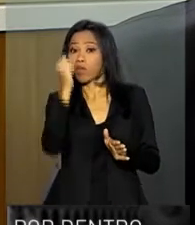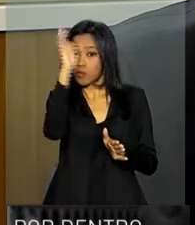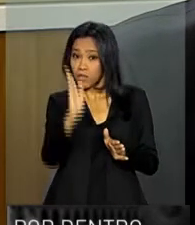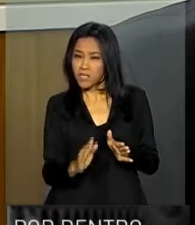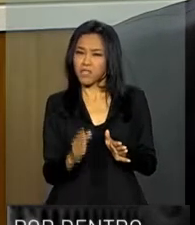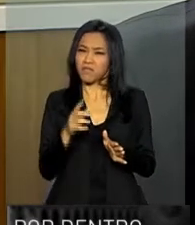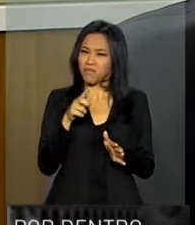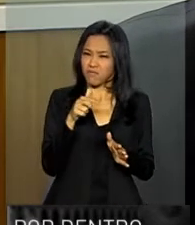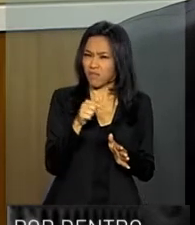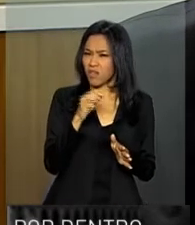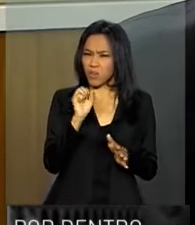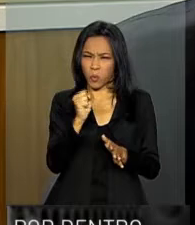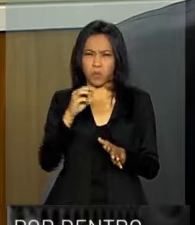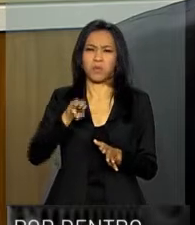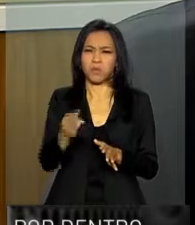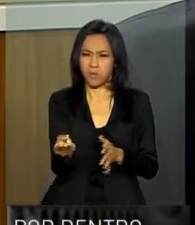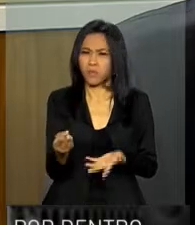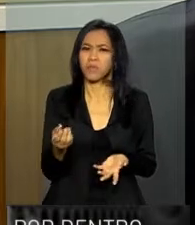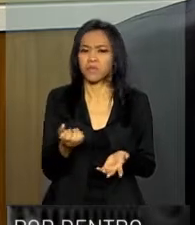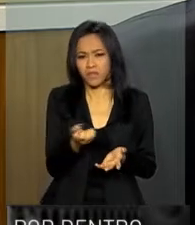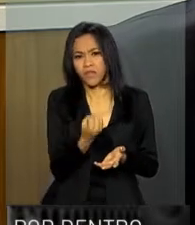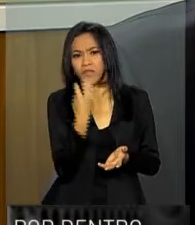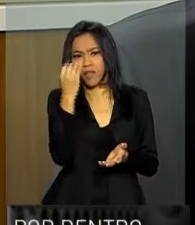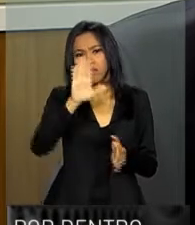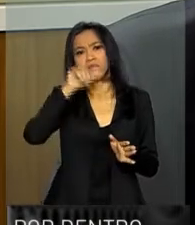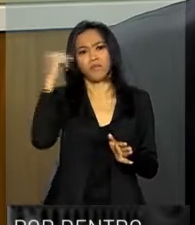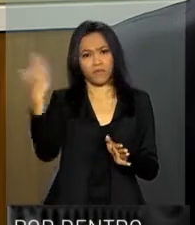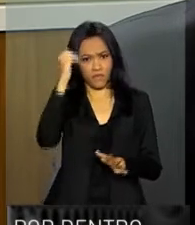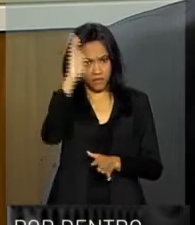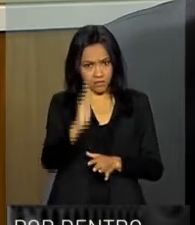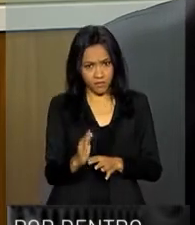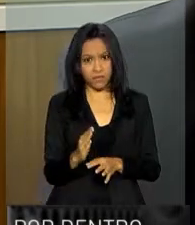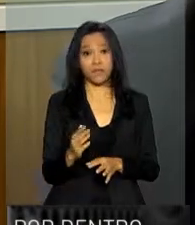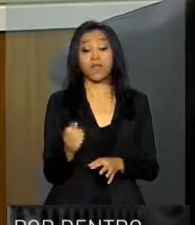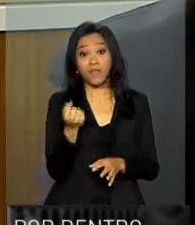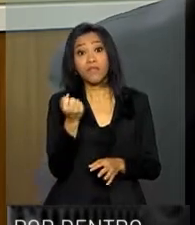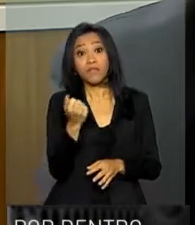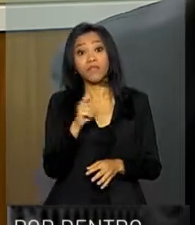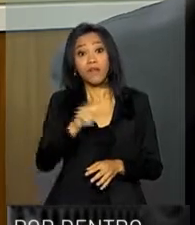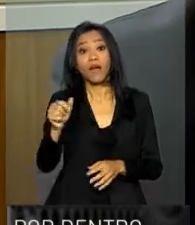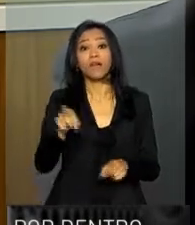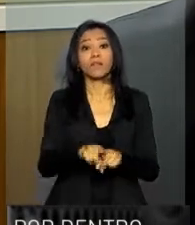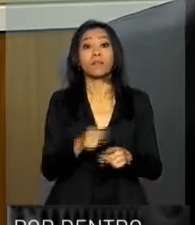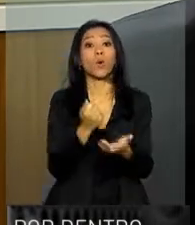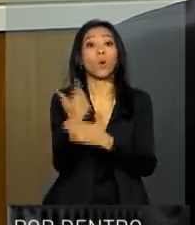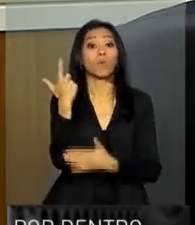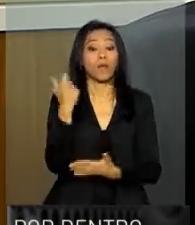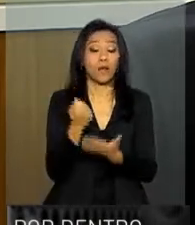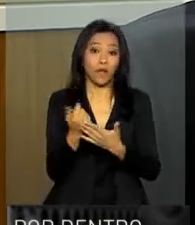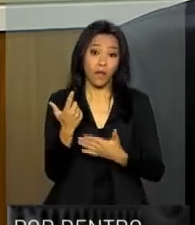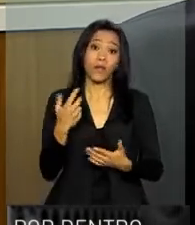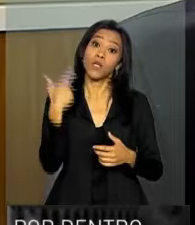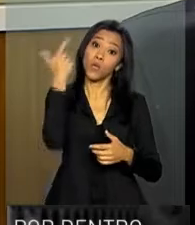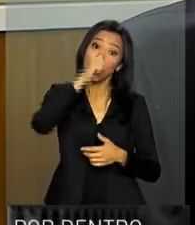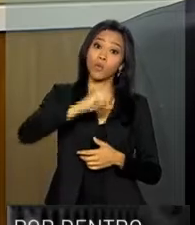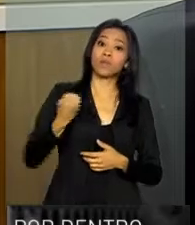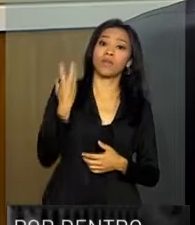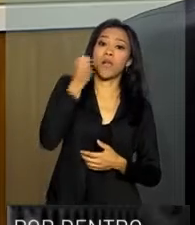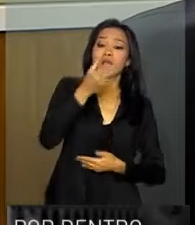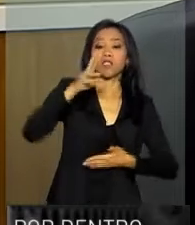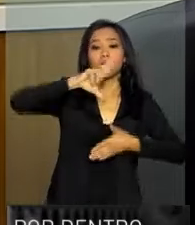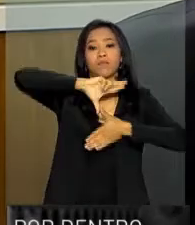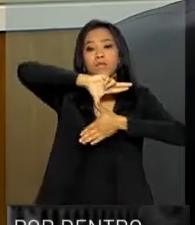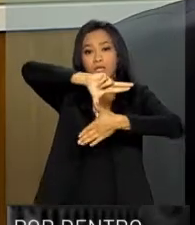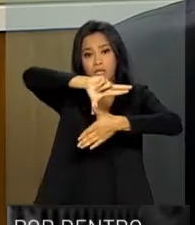é é de brasileiros que também vão comprar a e outros aqui pela américa latina nós